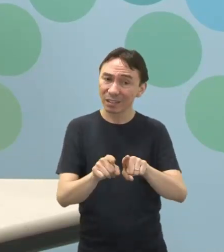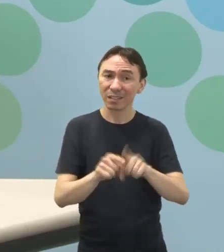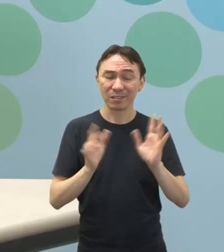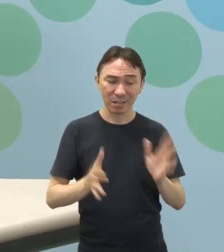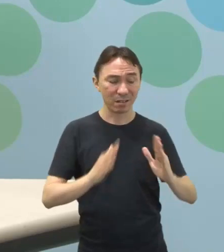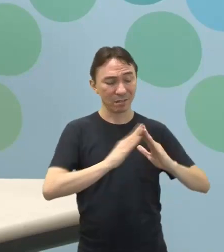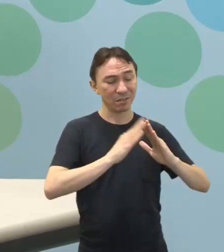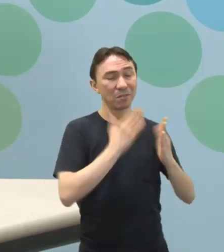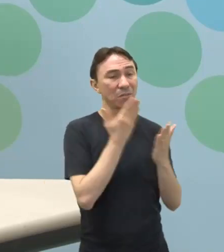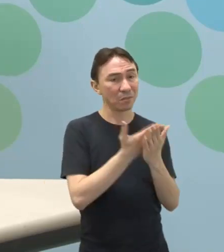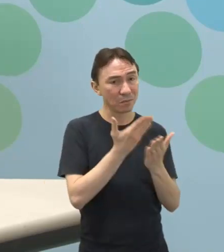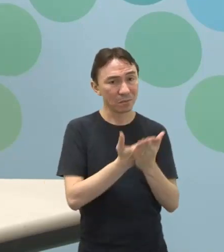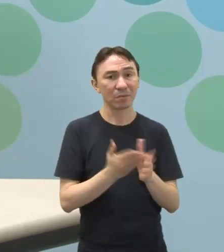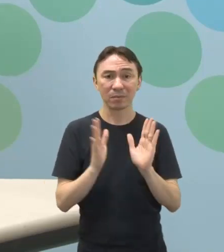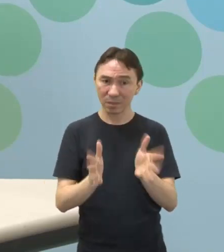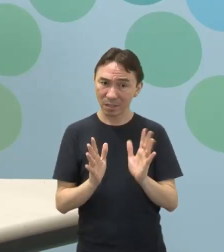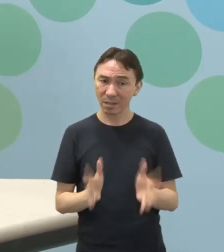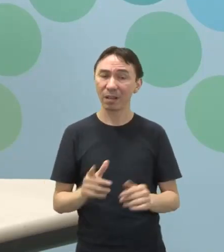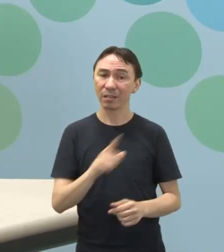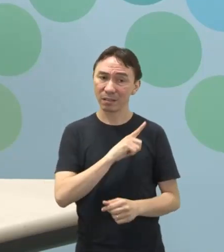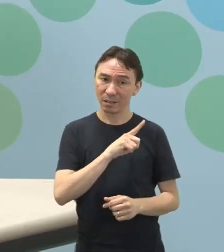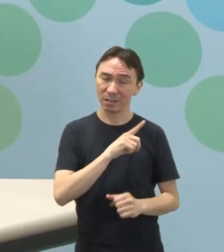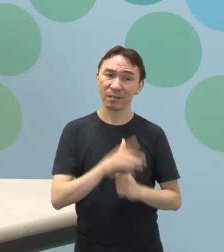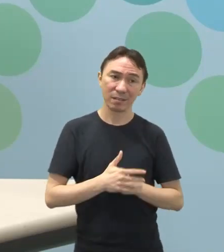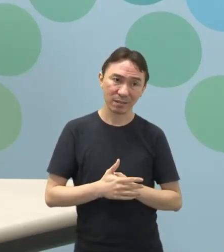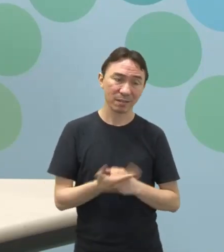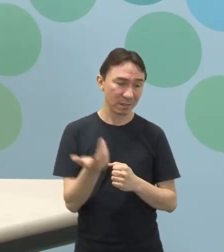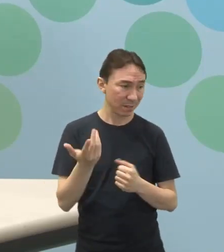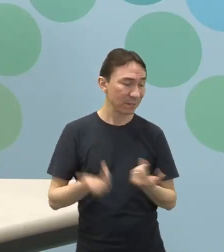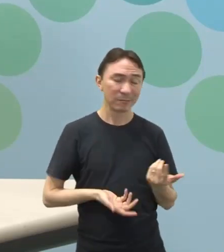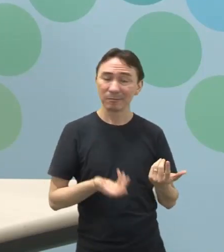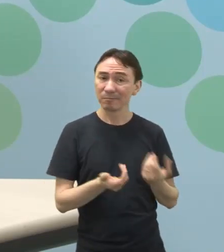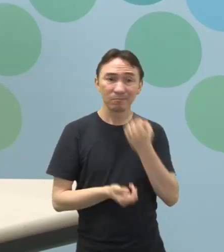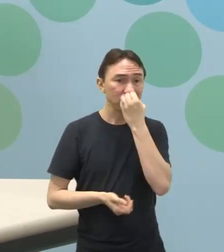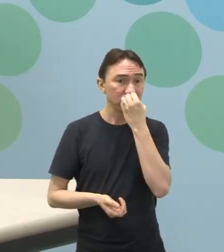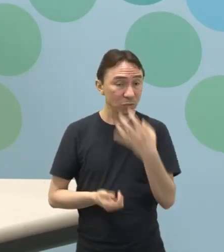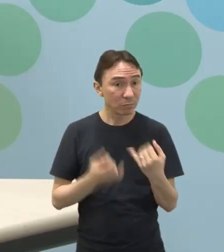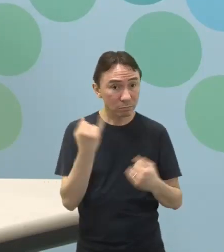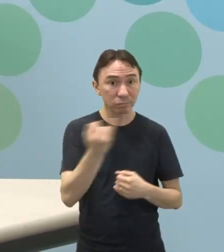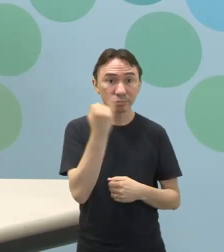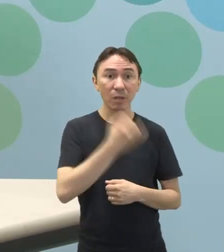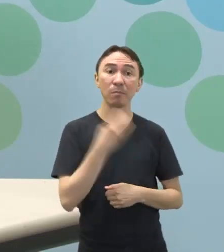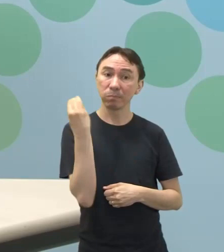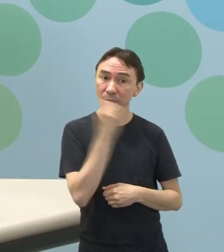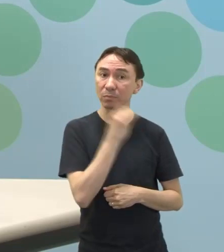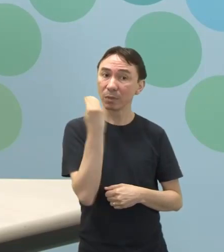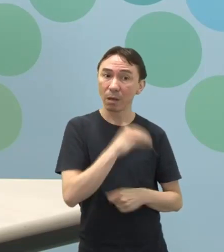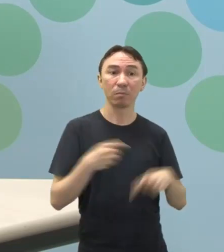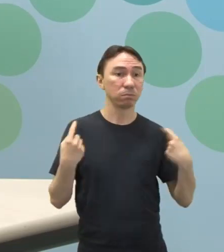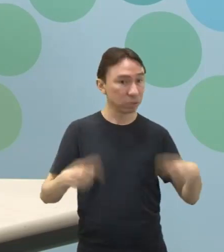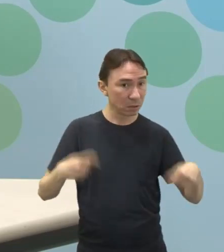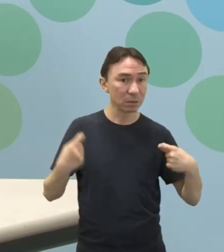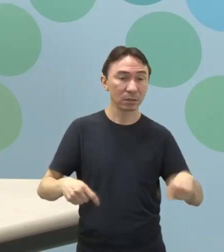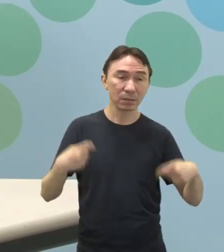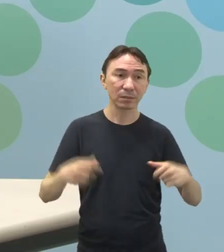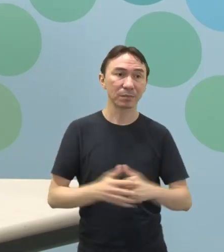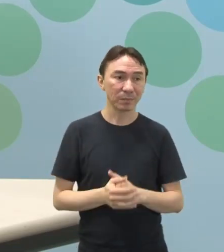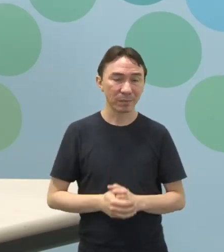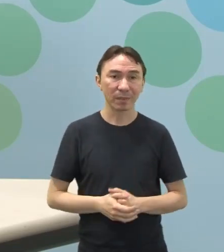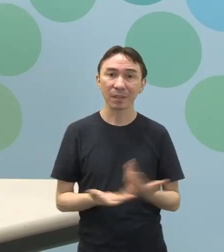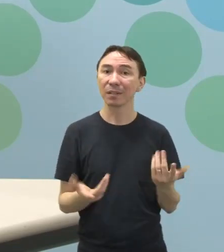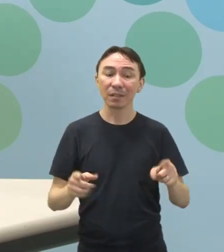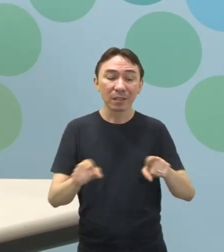são espaços riquíssimos e que podem e devem ser explorados né E nesse dia diferente né que é o dia desse